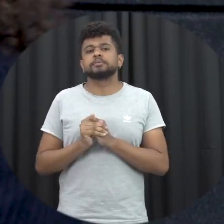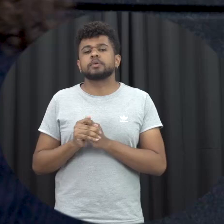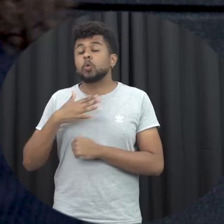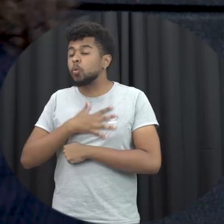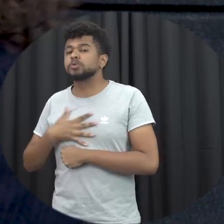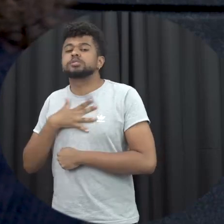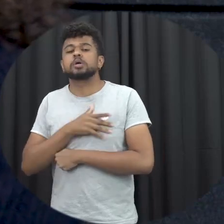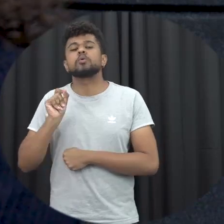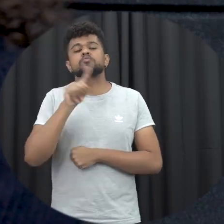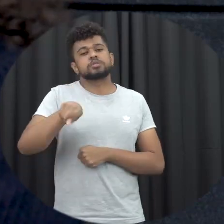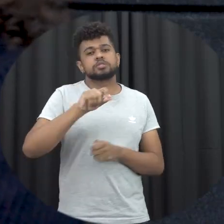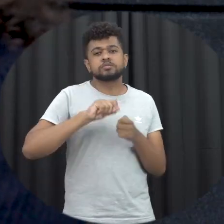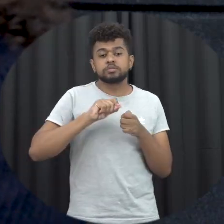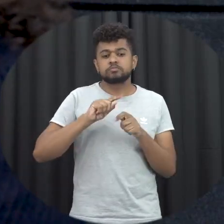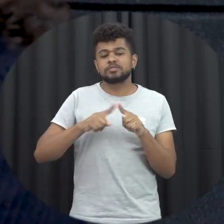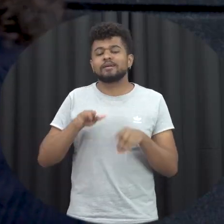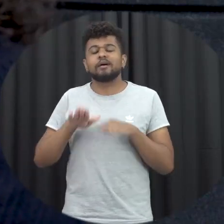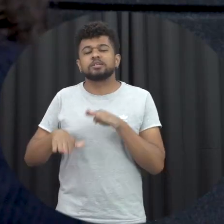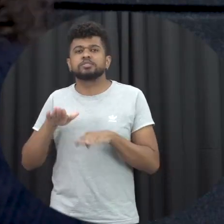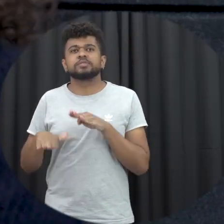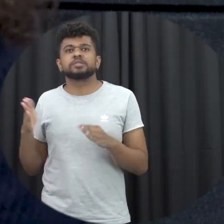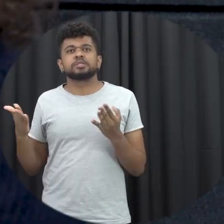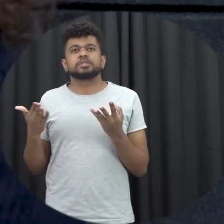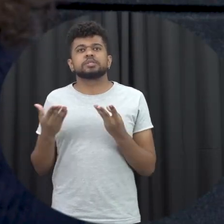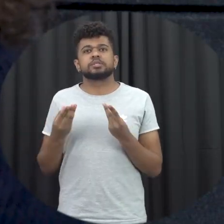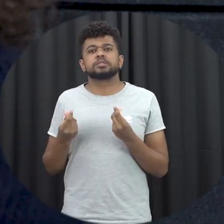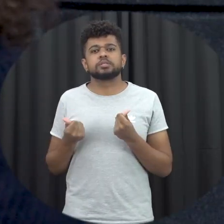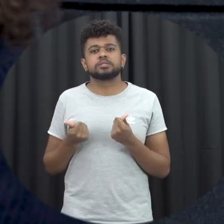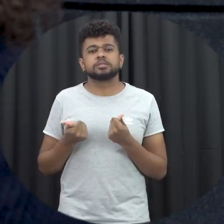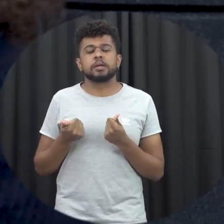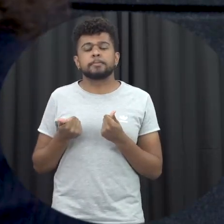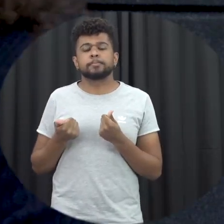preparar, gostar do que estão fazendo, porque às vezes